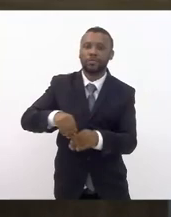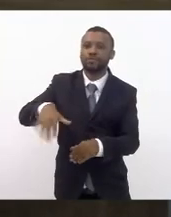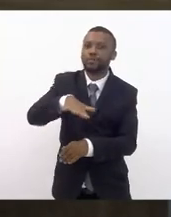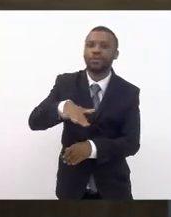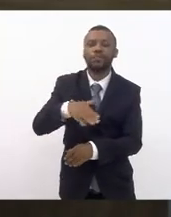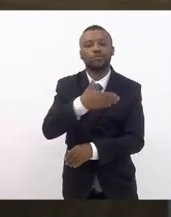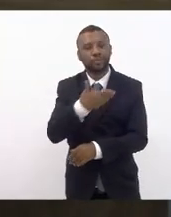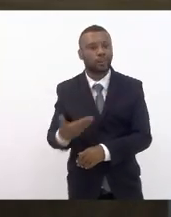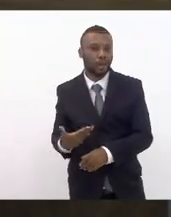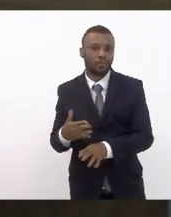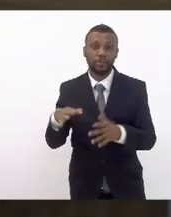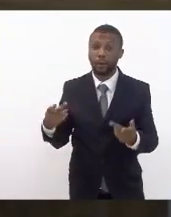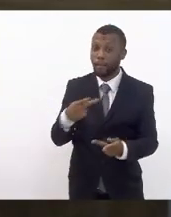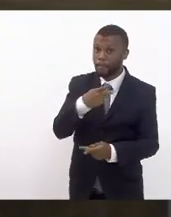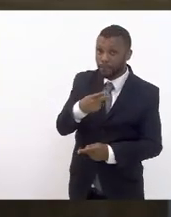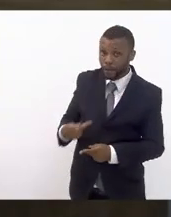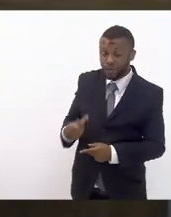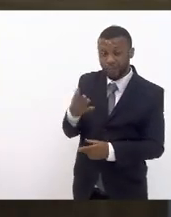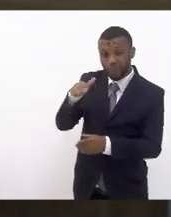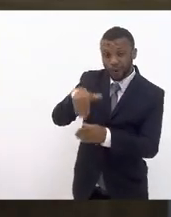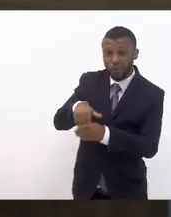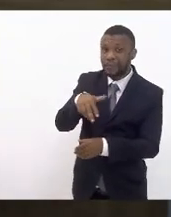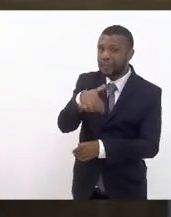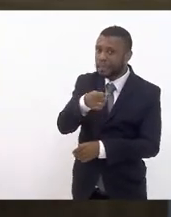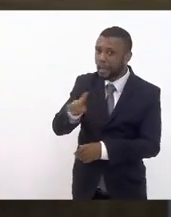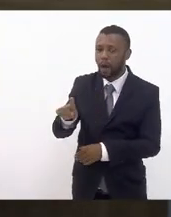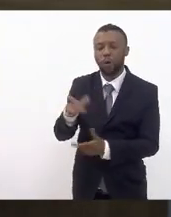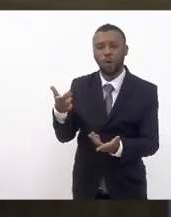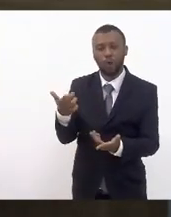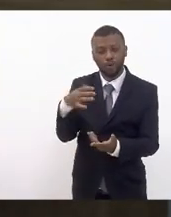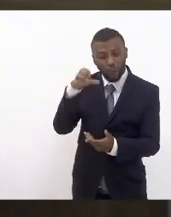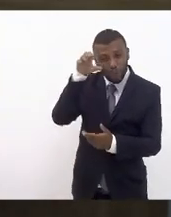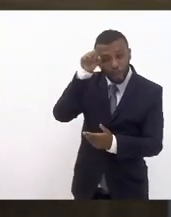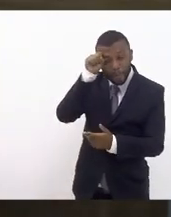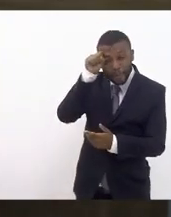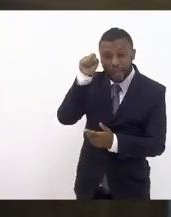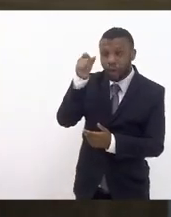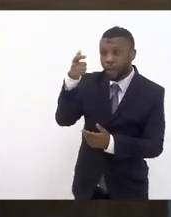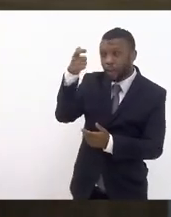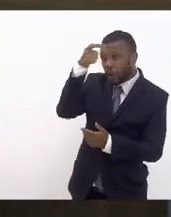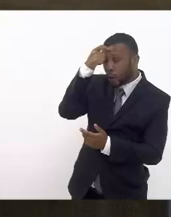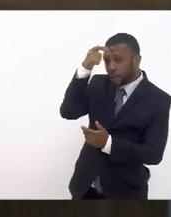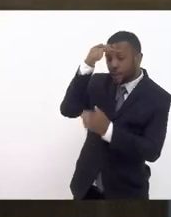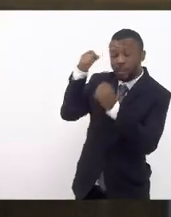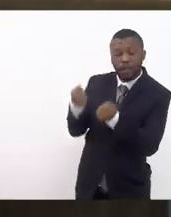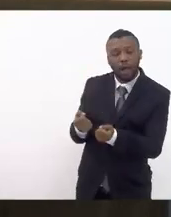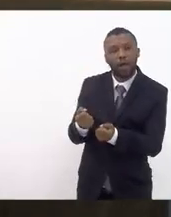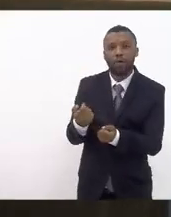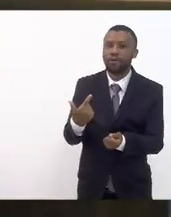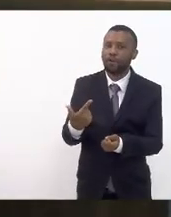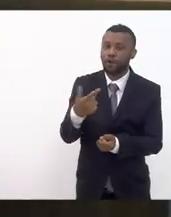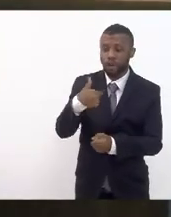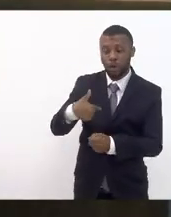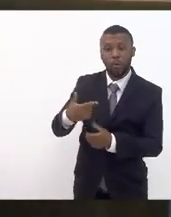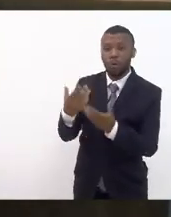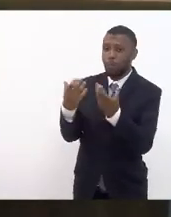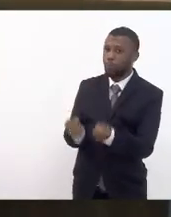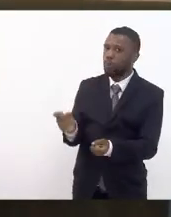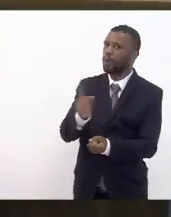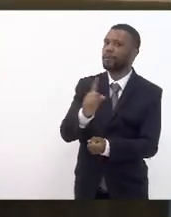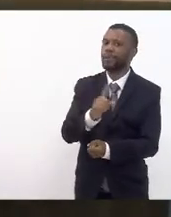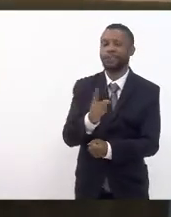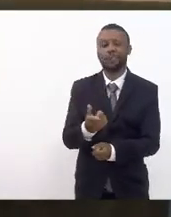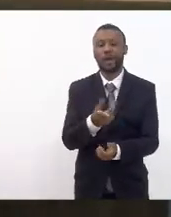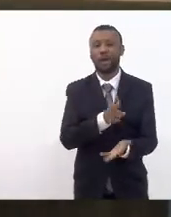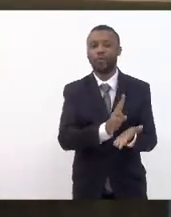Então, senhor presidente, com o meu voto não, não dormirei com esse peso na consciência, e não foi com o meu aval que se extinguiu uma